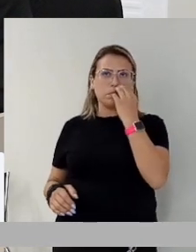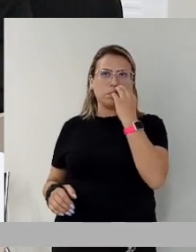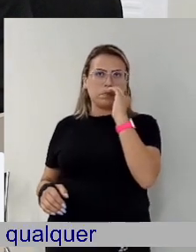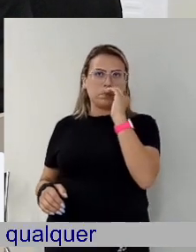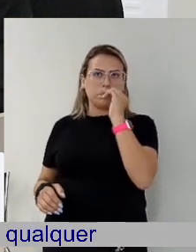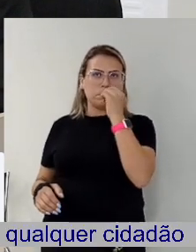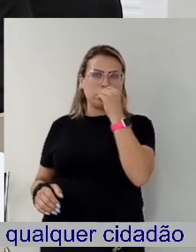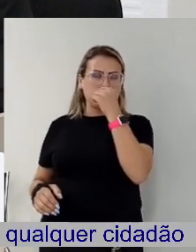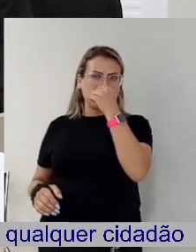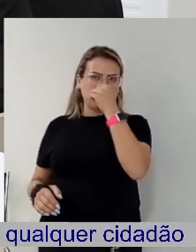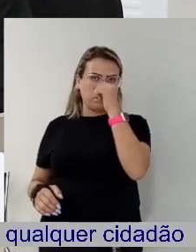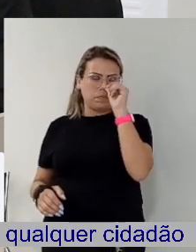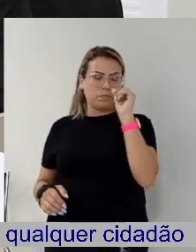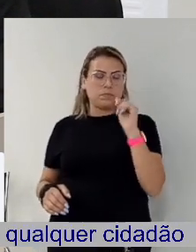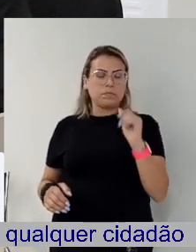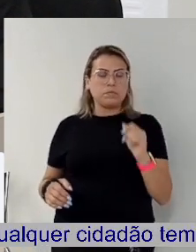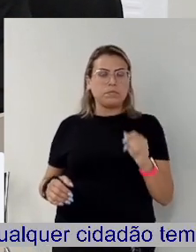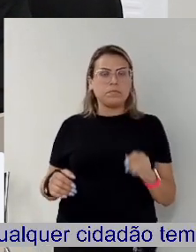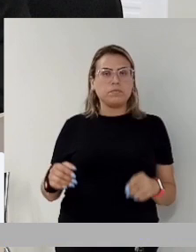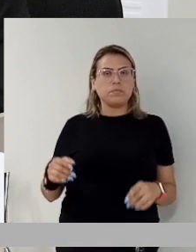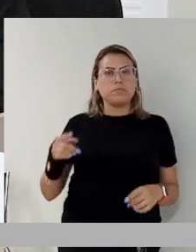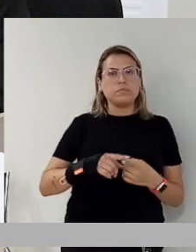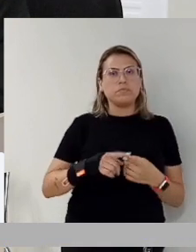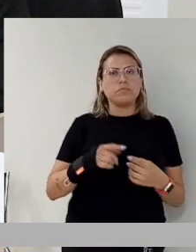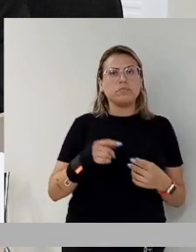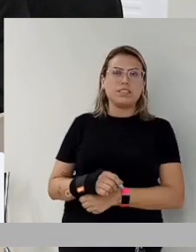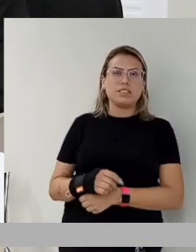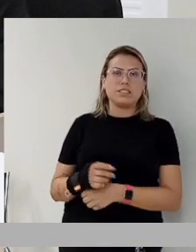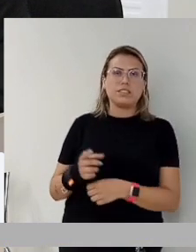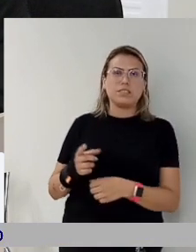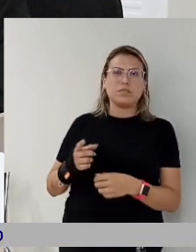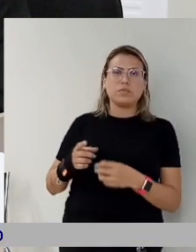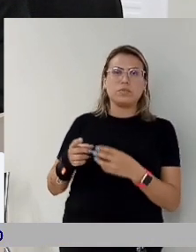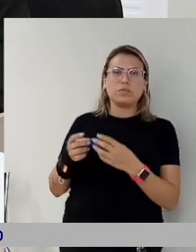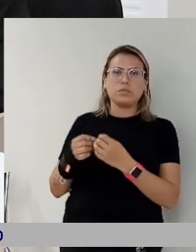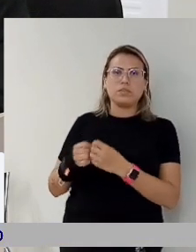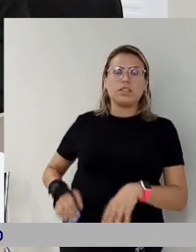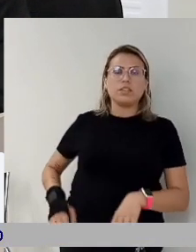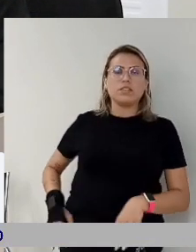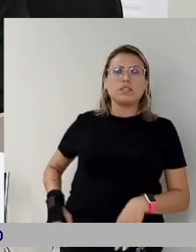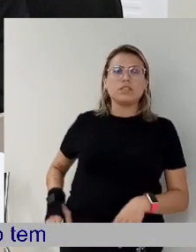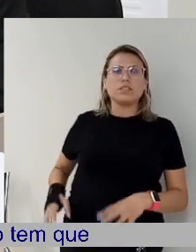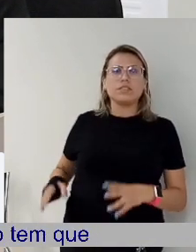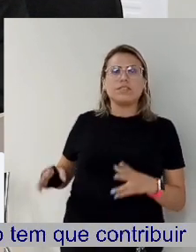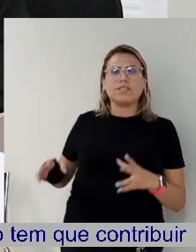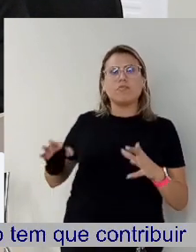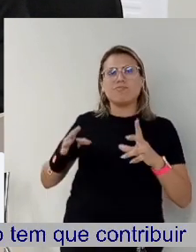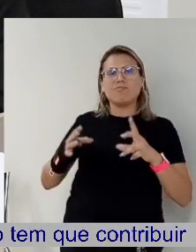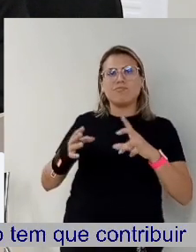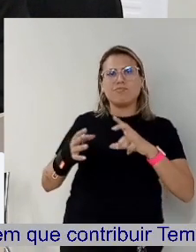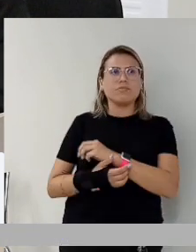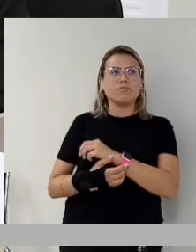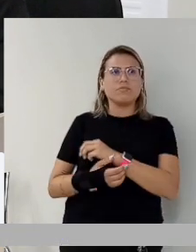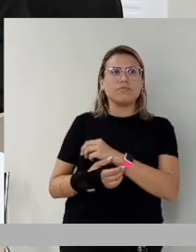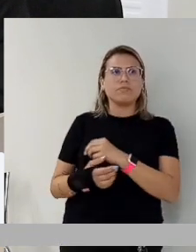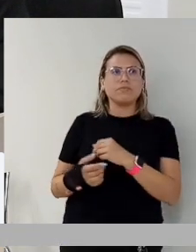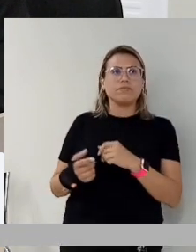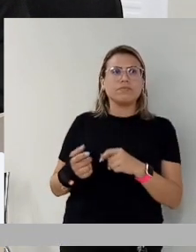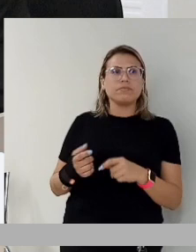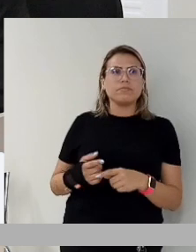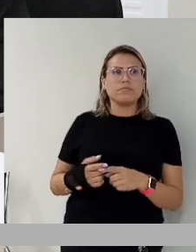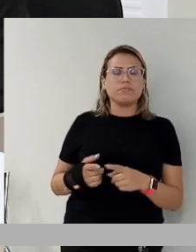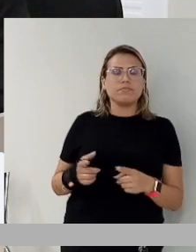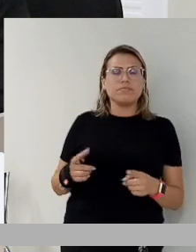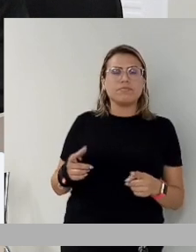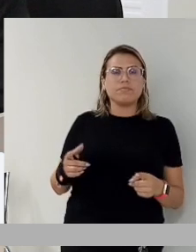Zé Mag um carro daquele parado ele vai causando juiz o carro vai se desgastando certo quee tá protegido Zinho mas o carro parado em si mesmo ser um